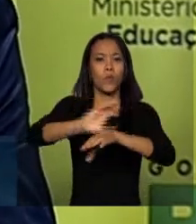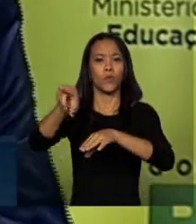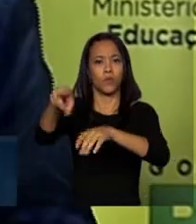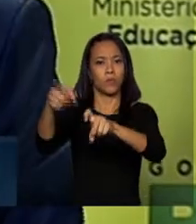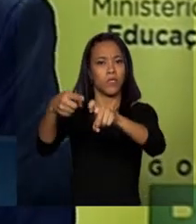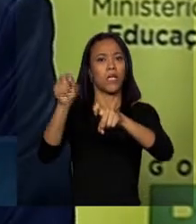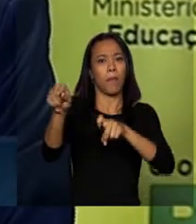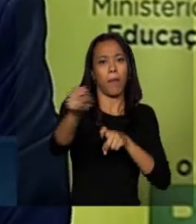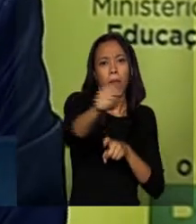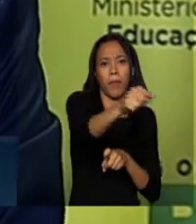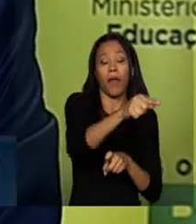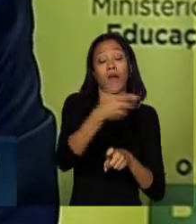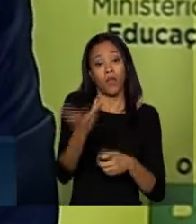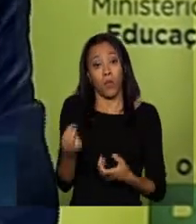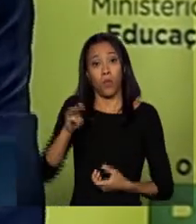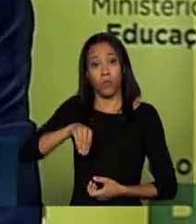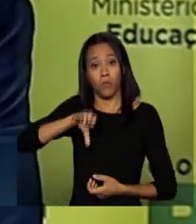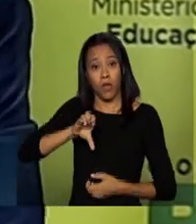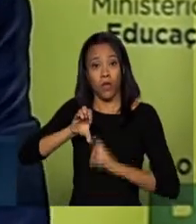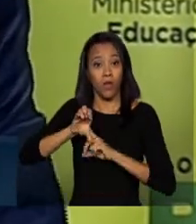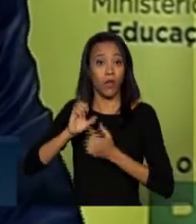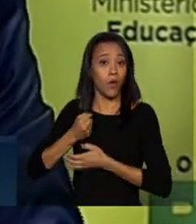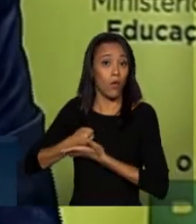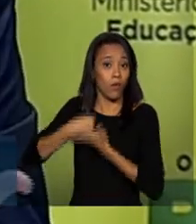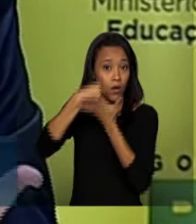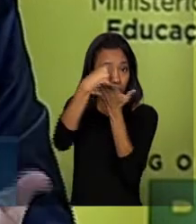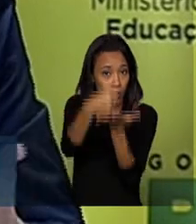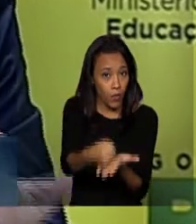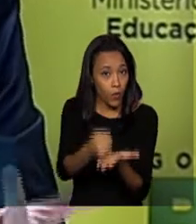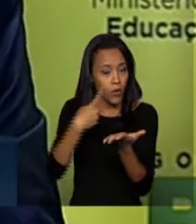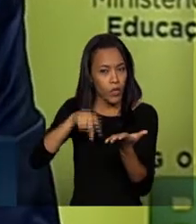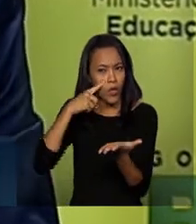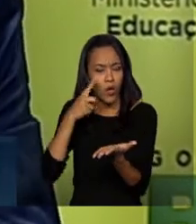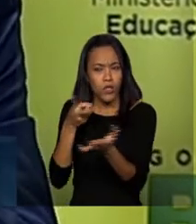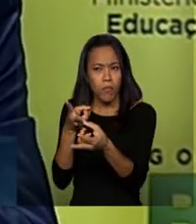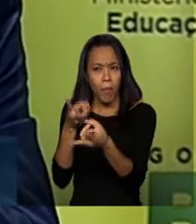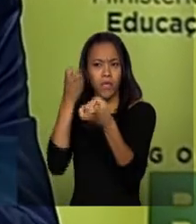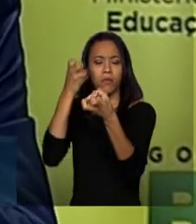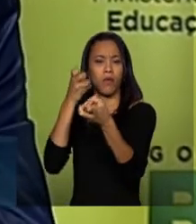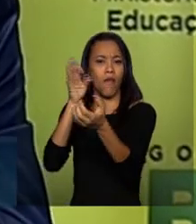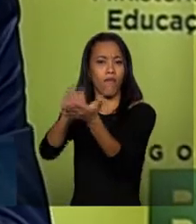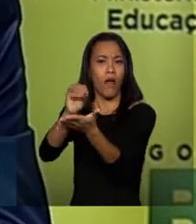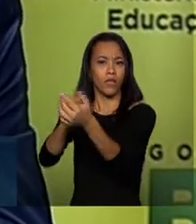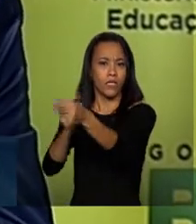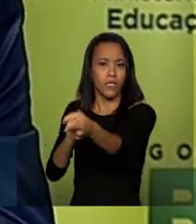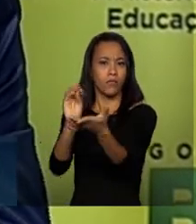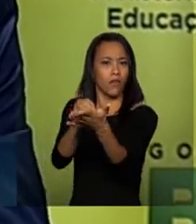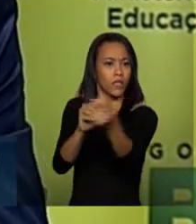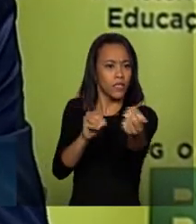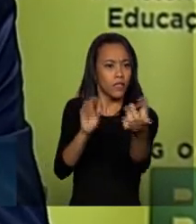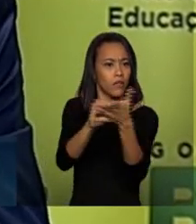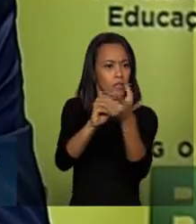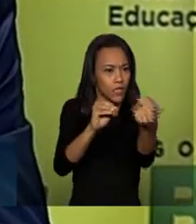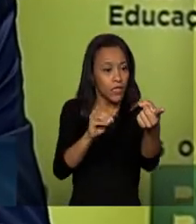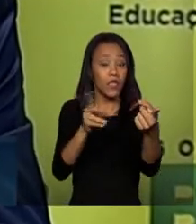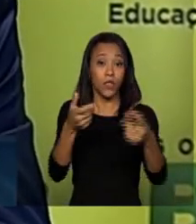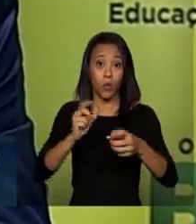da Educação, com o nosso apoio, que nós participamos da identificação dessas necessidades, ele faz uma indução.